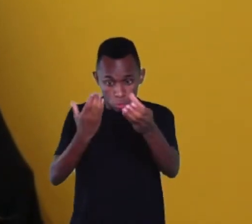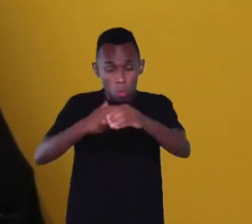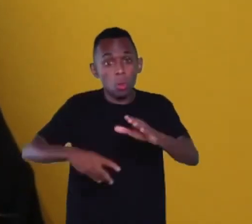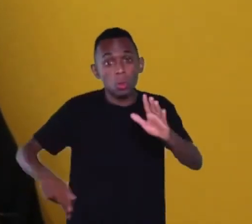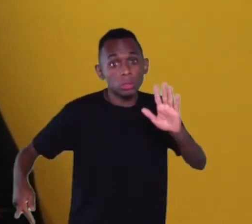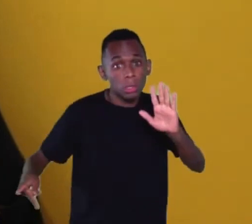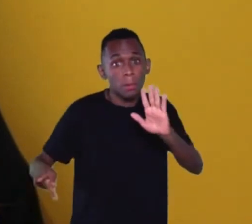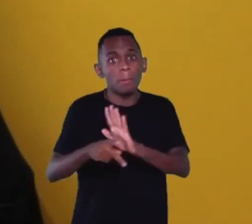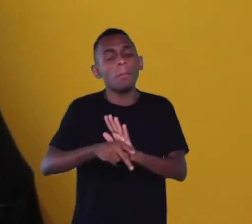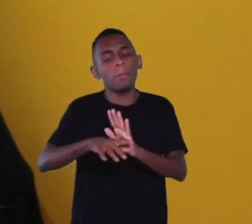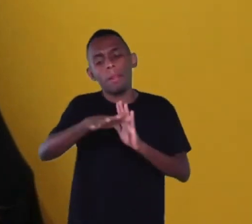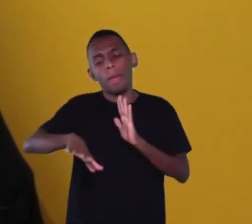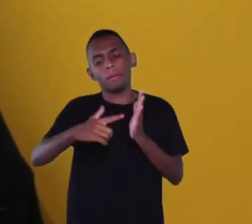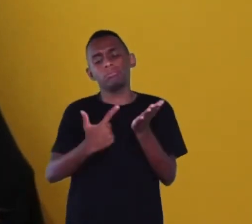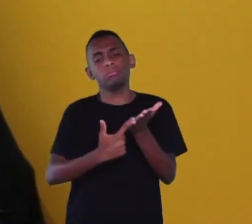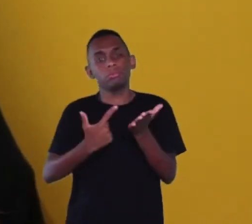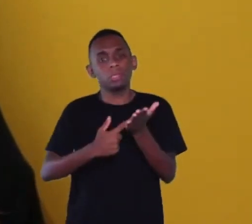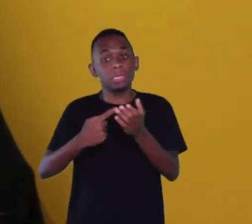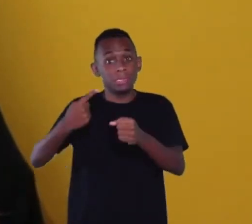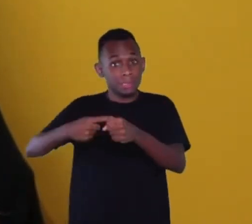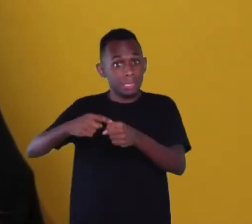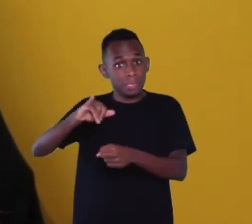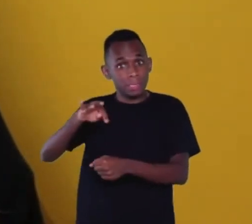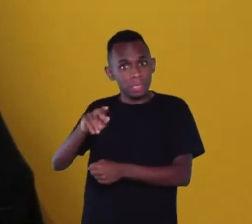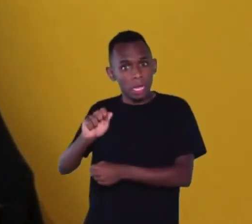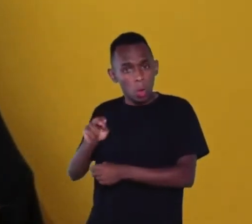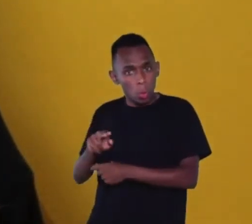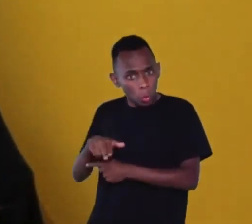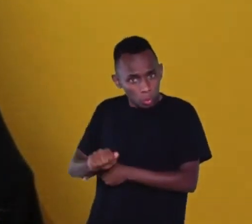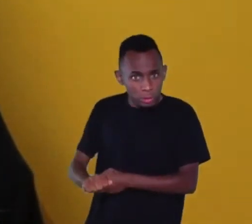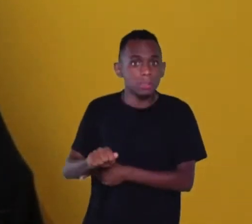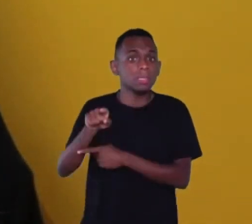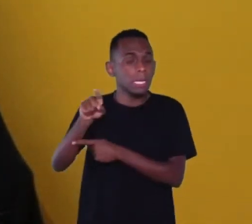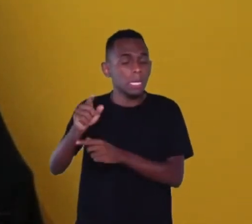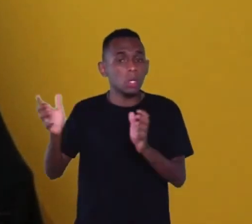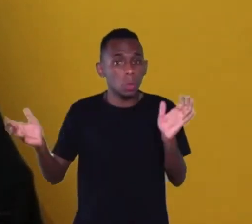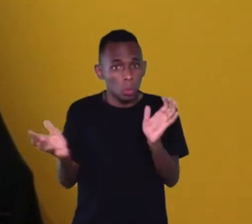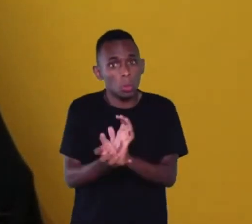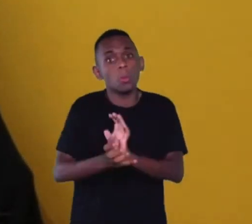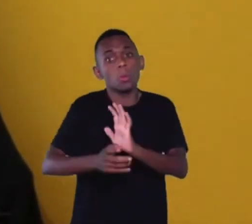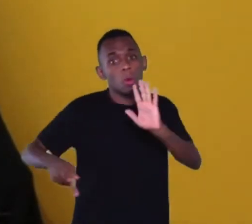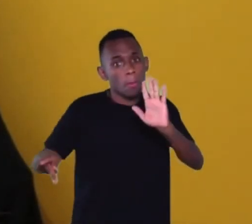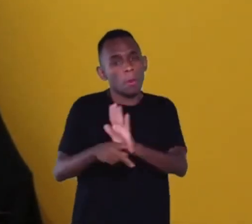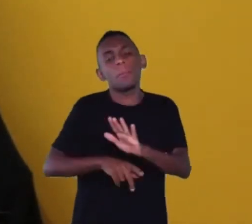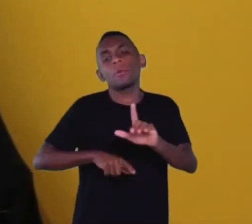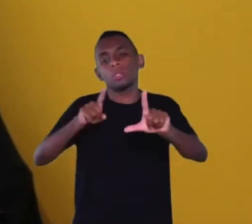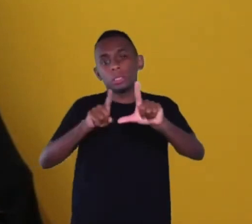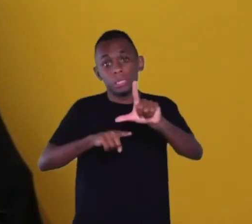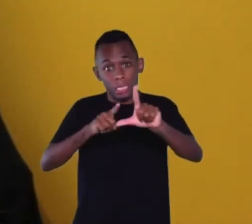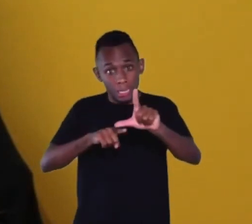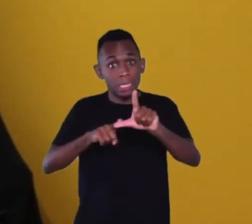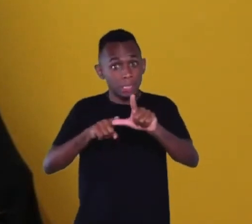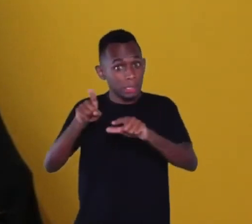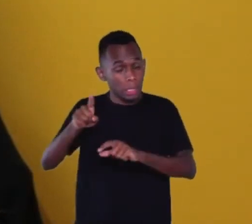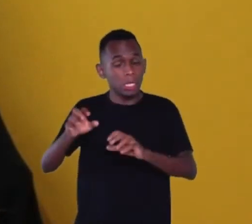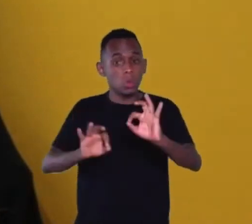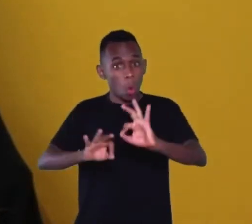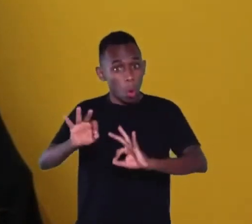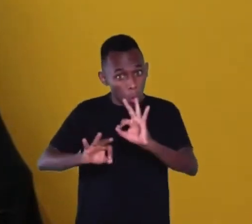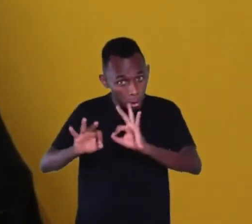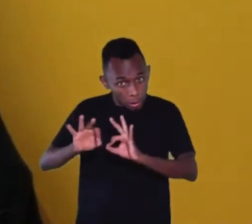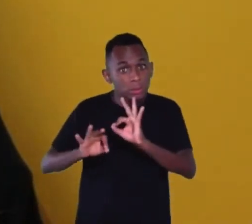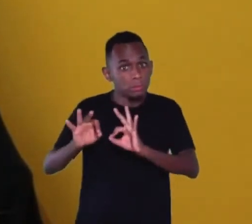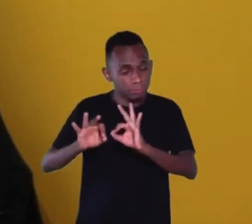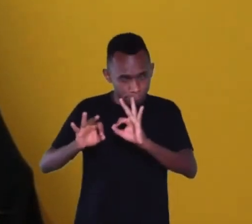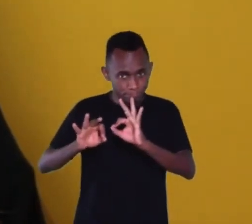literários. Ele é natural de Itaúna, é membro da Academia Itaunense de Letras, onde é tesoureiro e ocupa a cadeira de